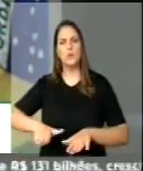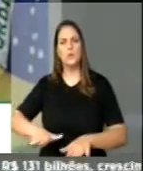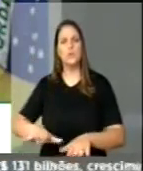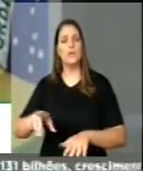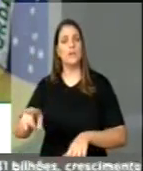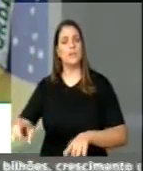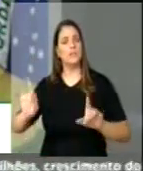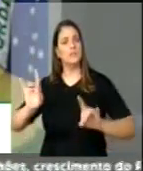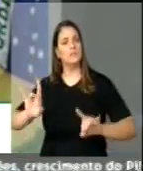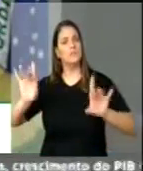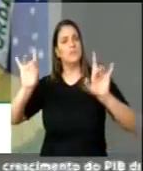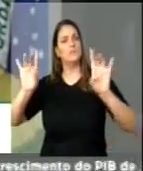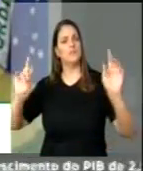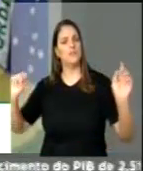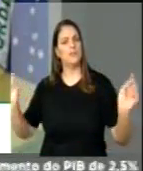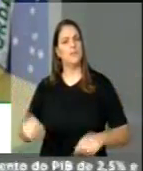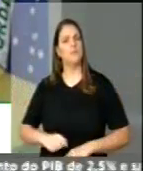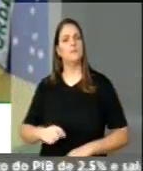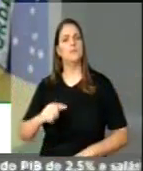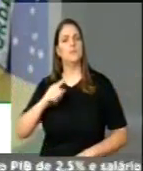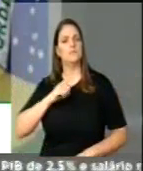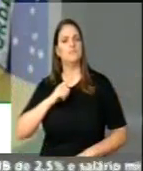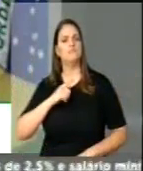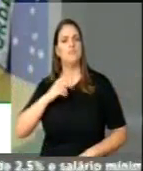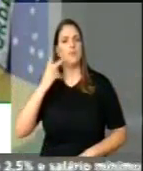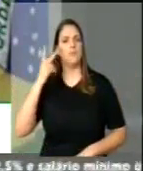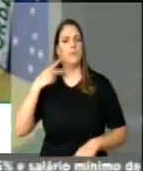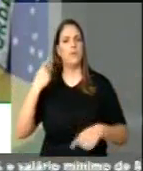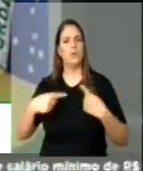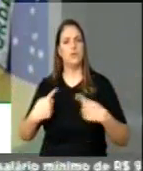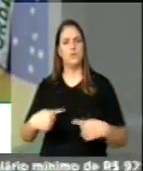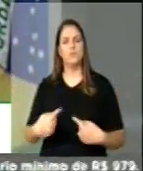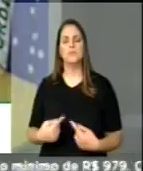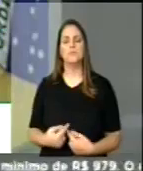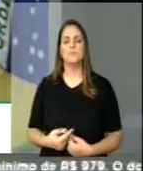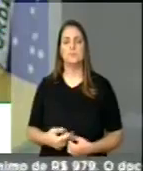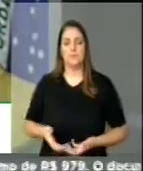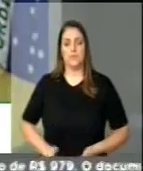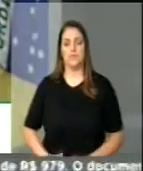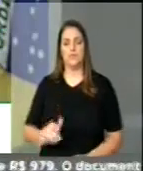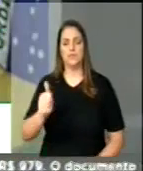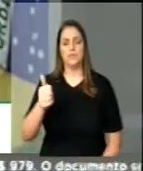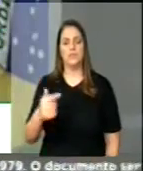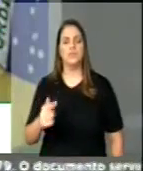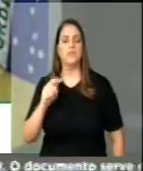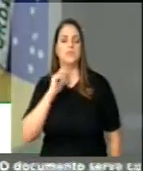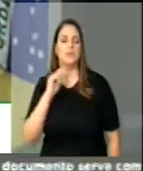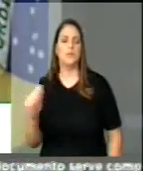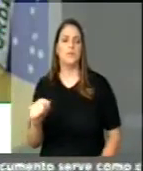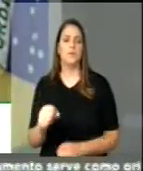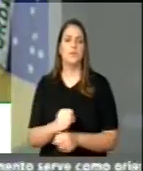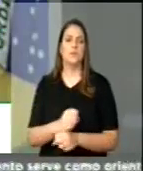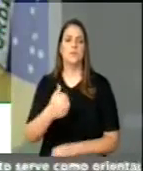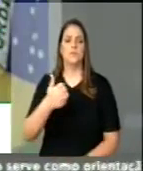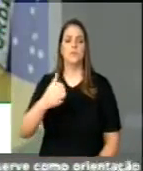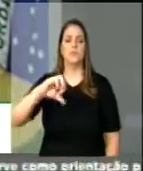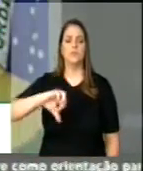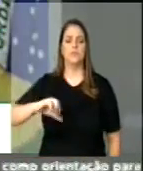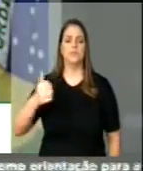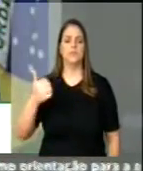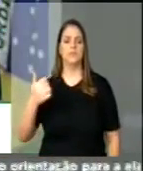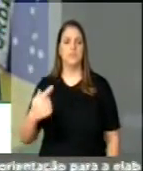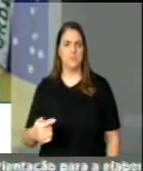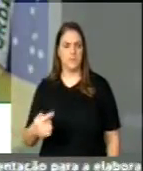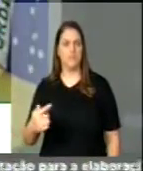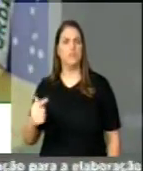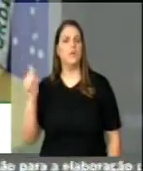de destaque na vida pública nacional. Nascido em 17 de abril de 1917, em Cuiabá,